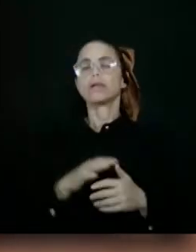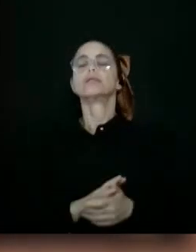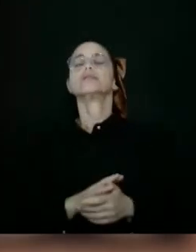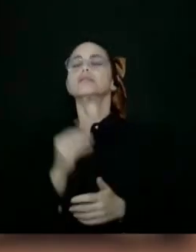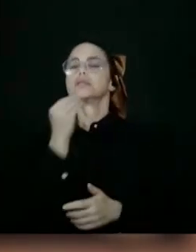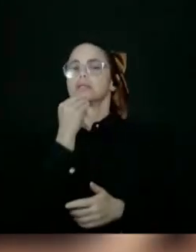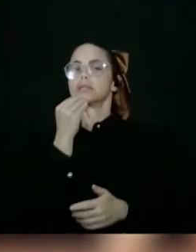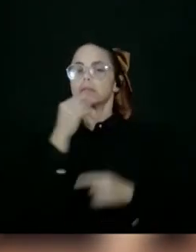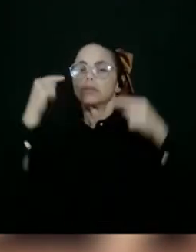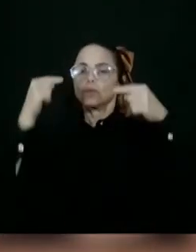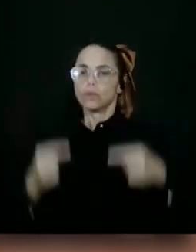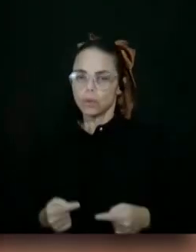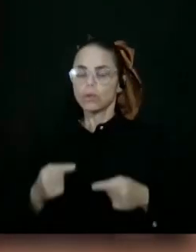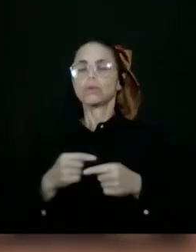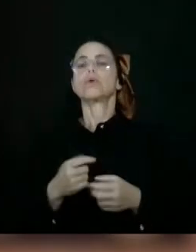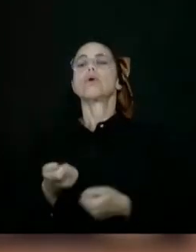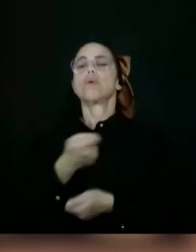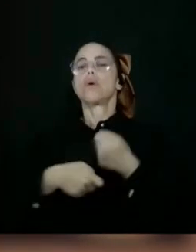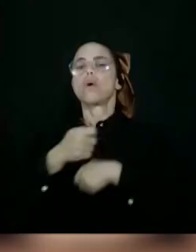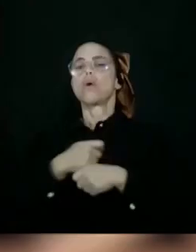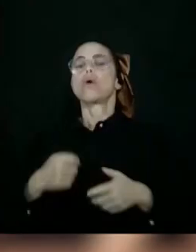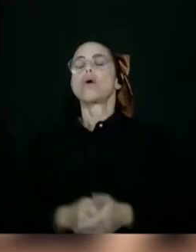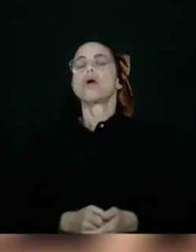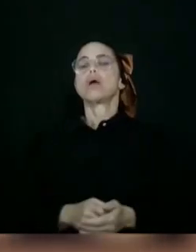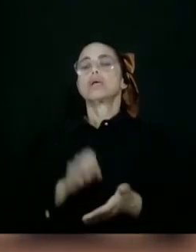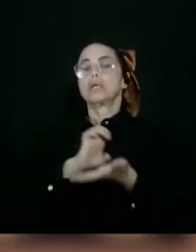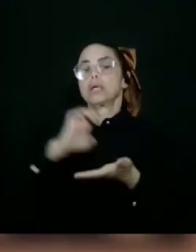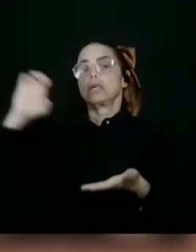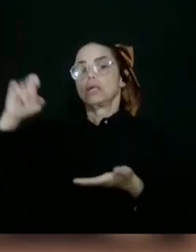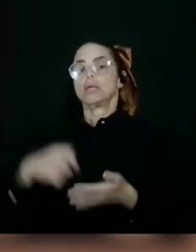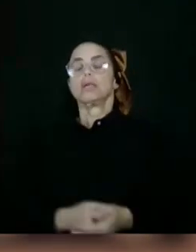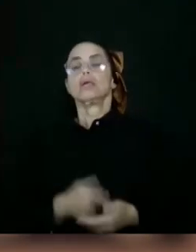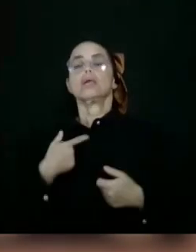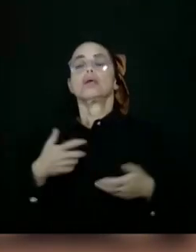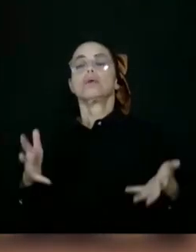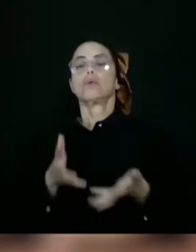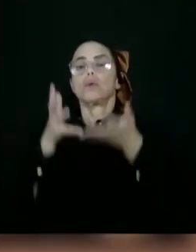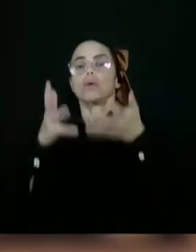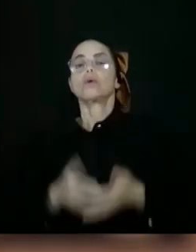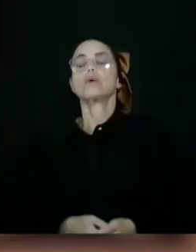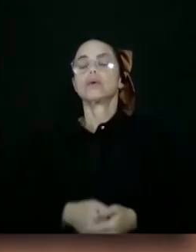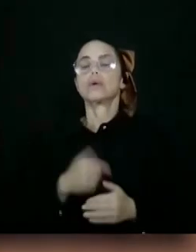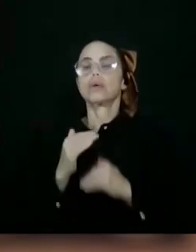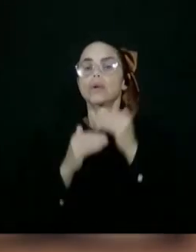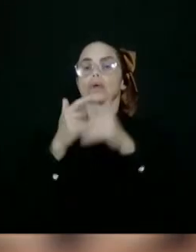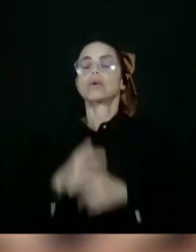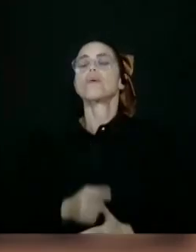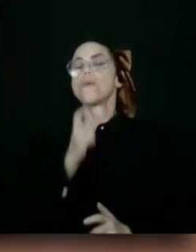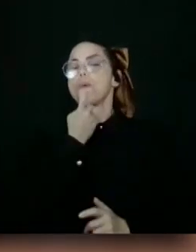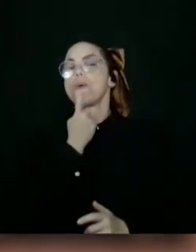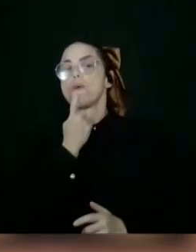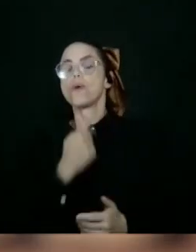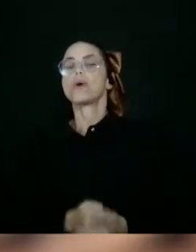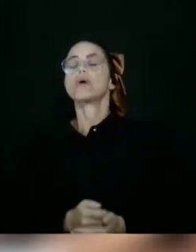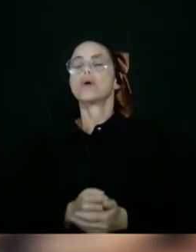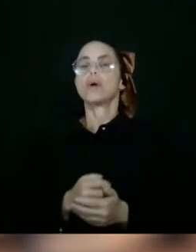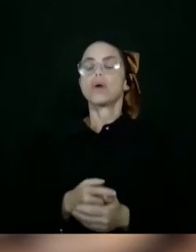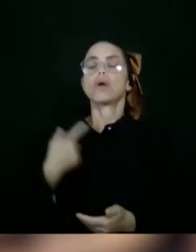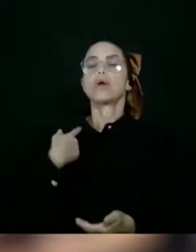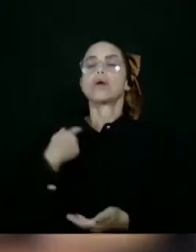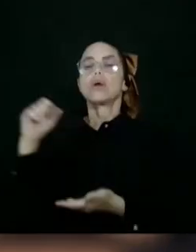desafios do comércio exterior, o objetivo dessa comissão é contribuir para o desenvolvimento econômico de Campinas e para a atração de